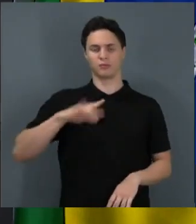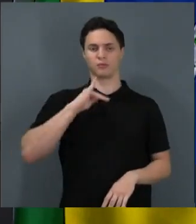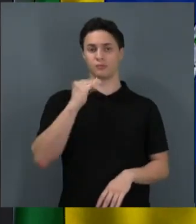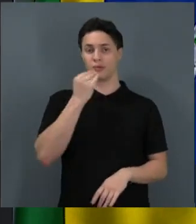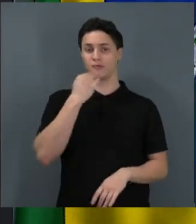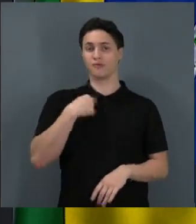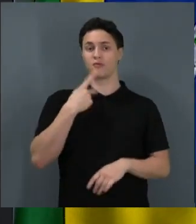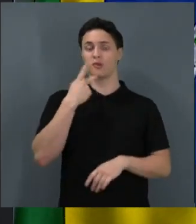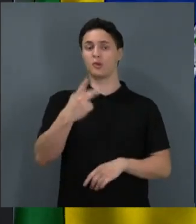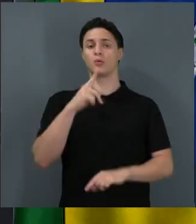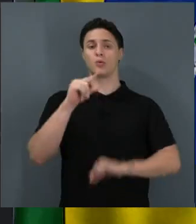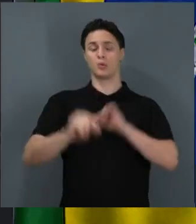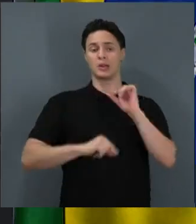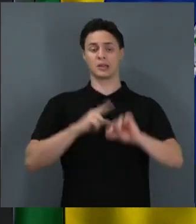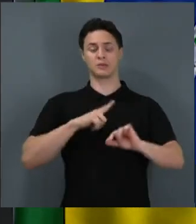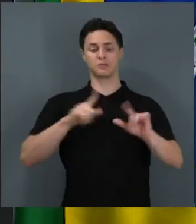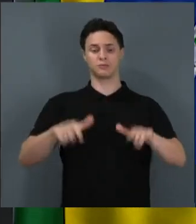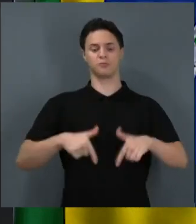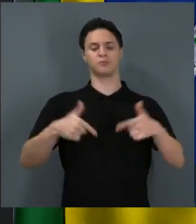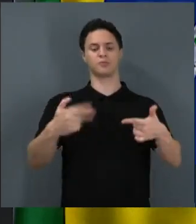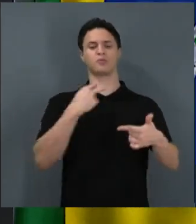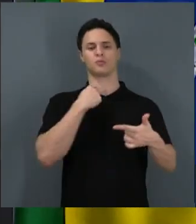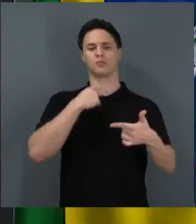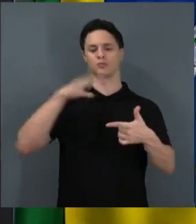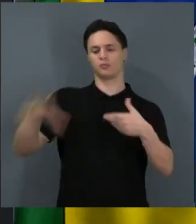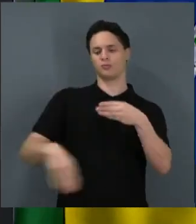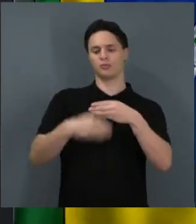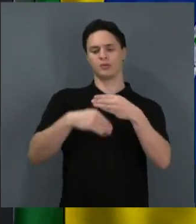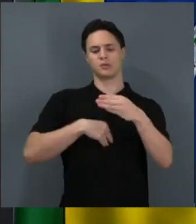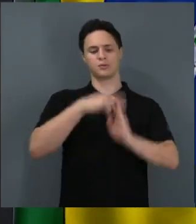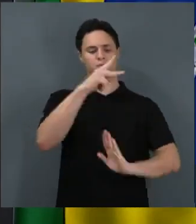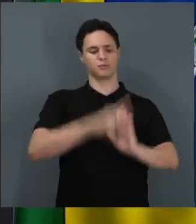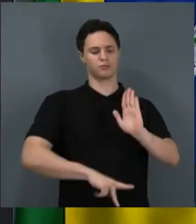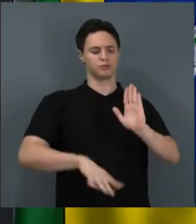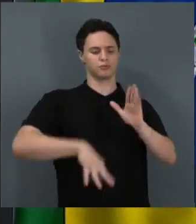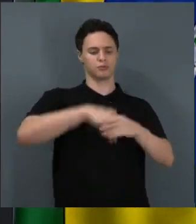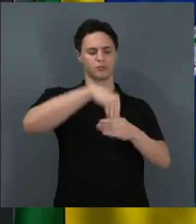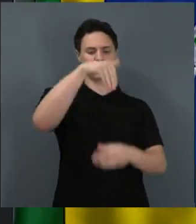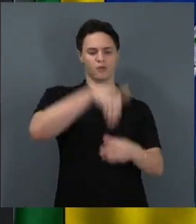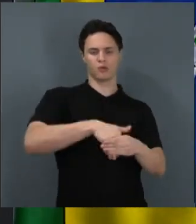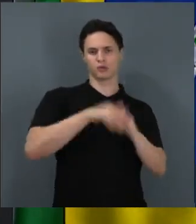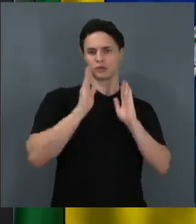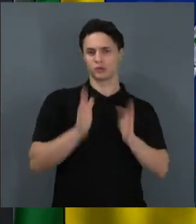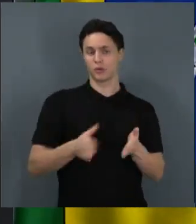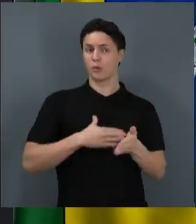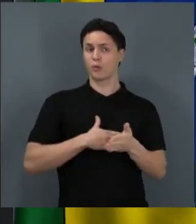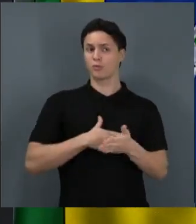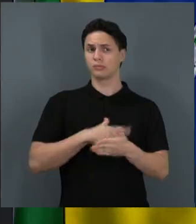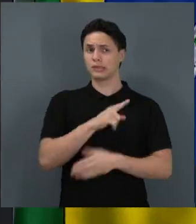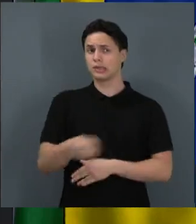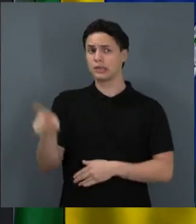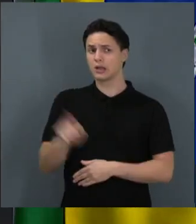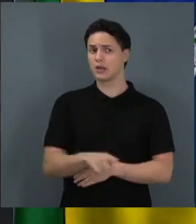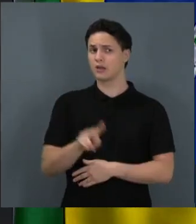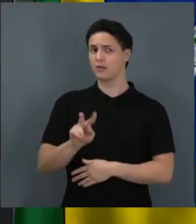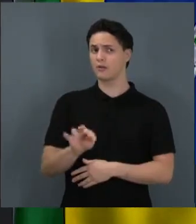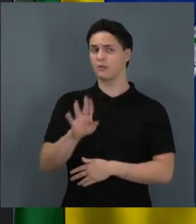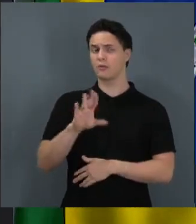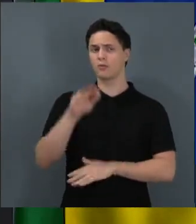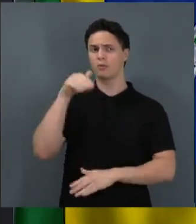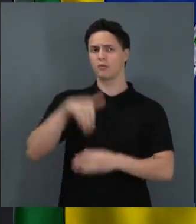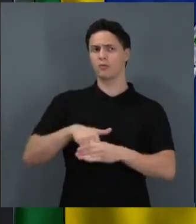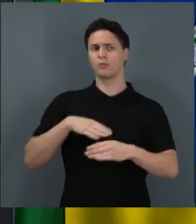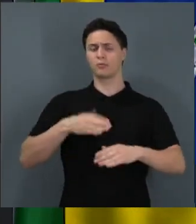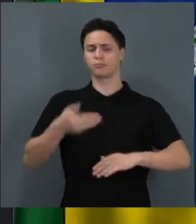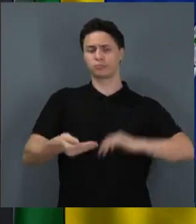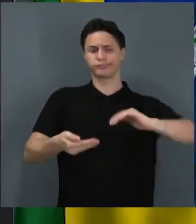alegou que a ação não podia ser implementada, o projeto que havia sido votado e cujo veto foi apreciado por as duas casas e foi